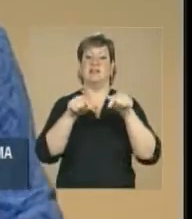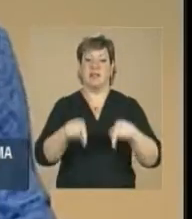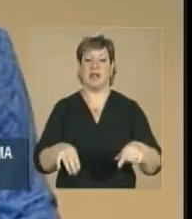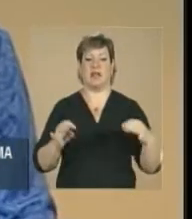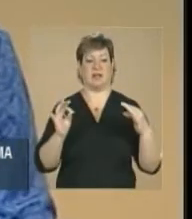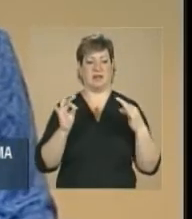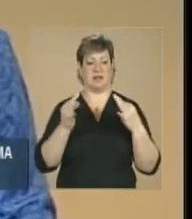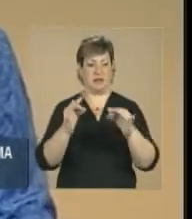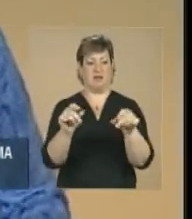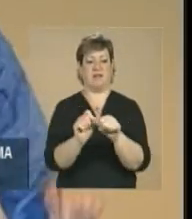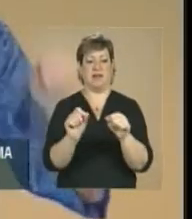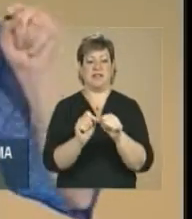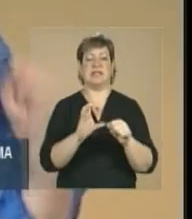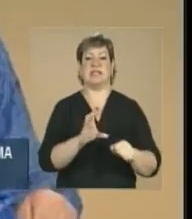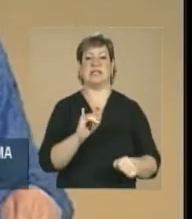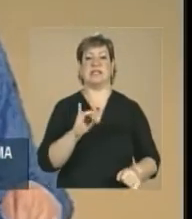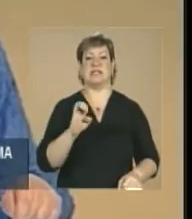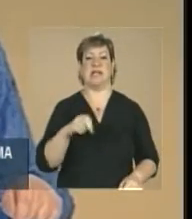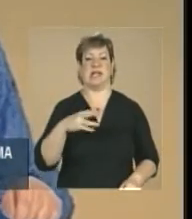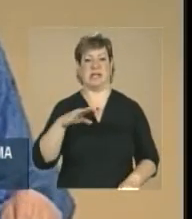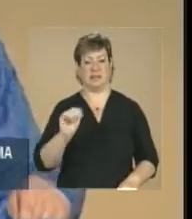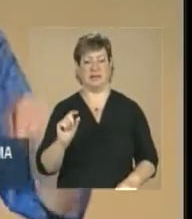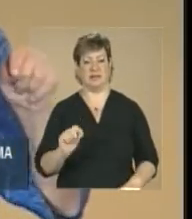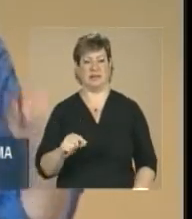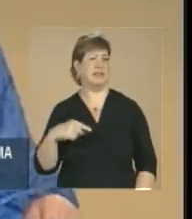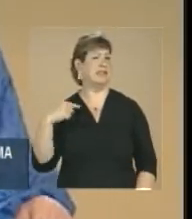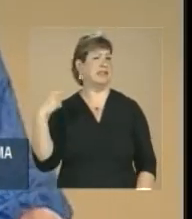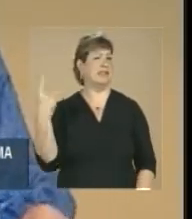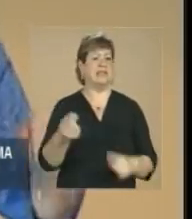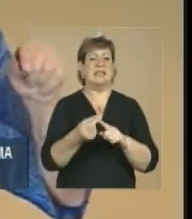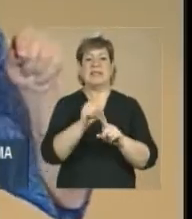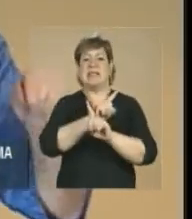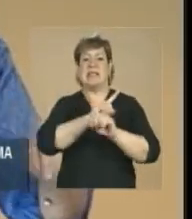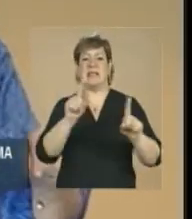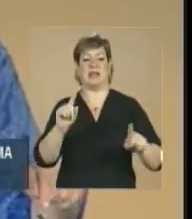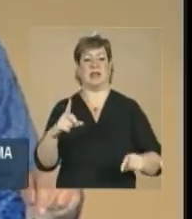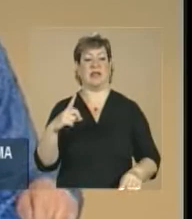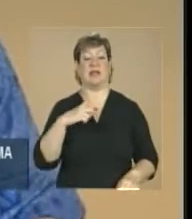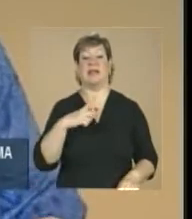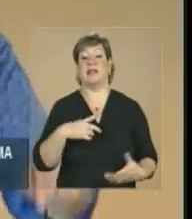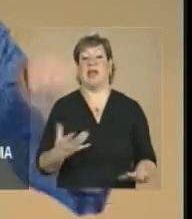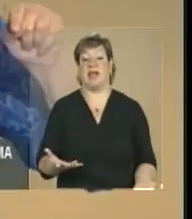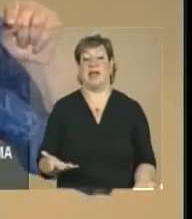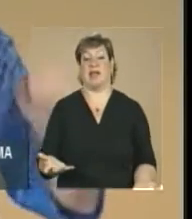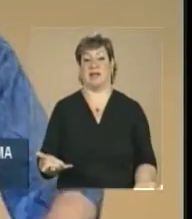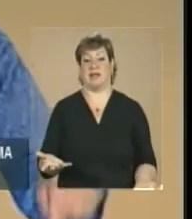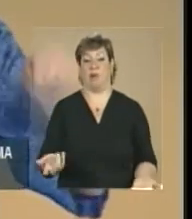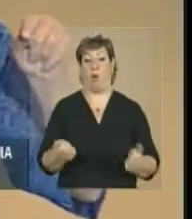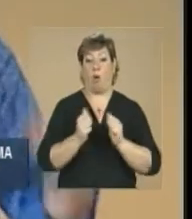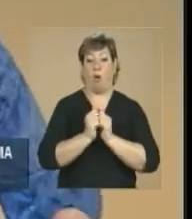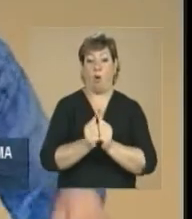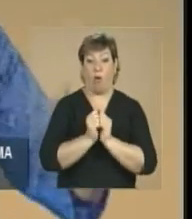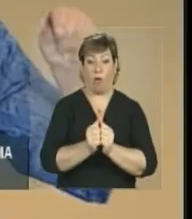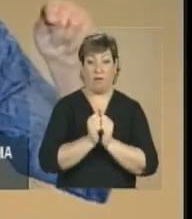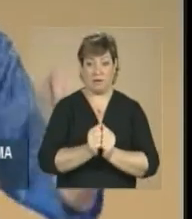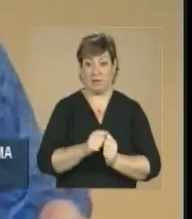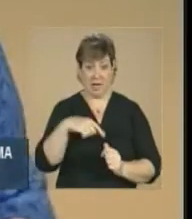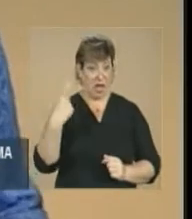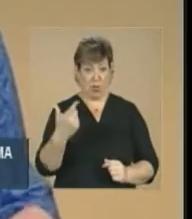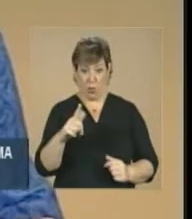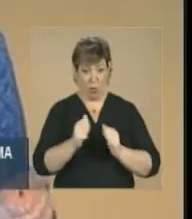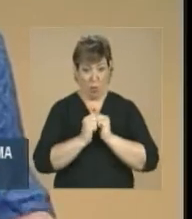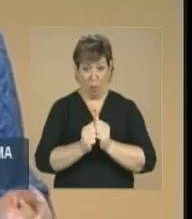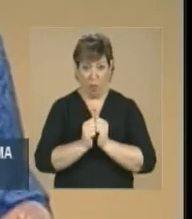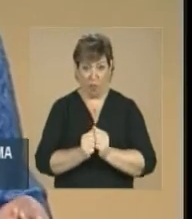tecnologia, de fazer ciência. Ninguém que não tenha convívio, e é essa também uma ideia